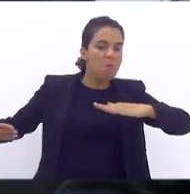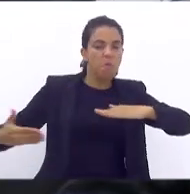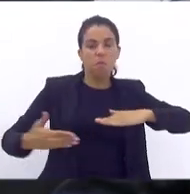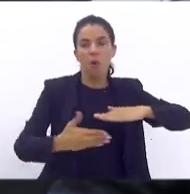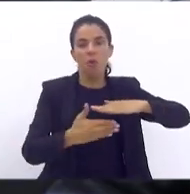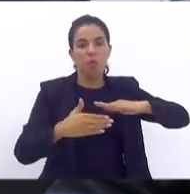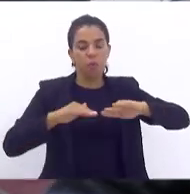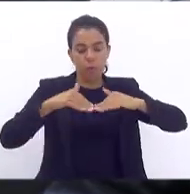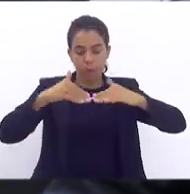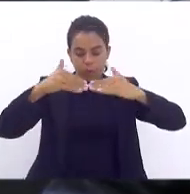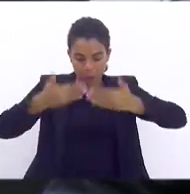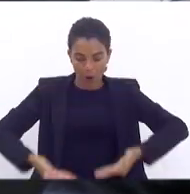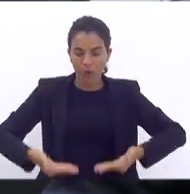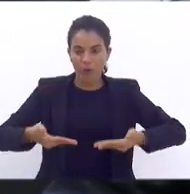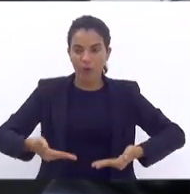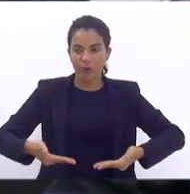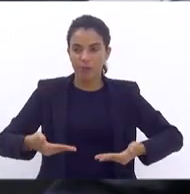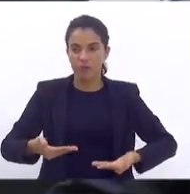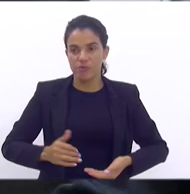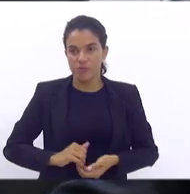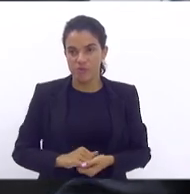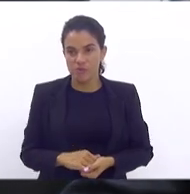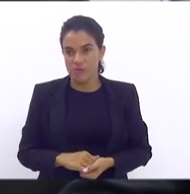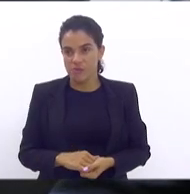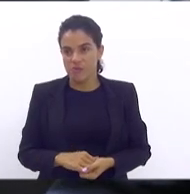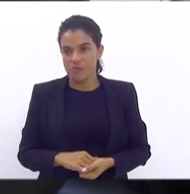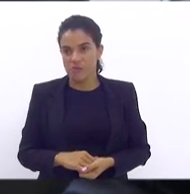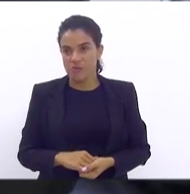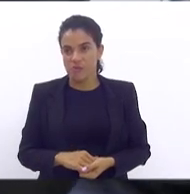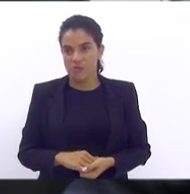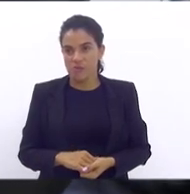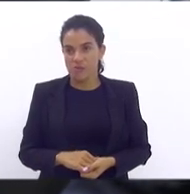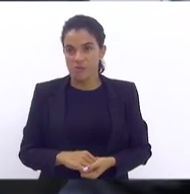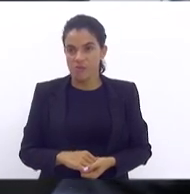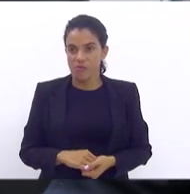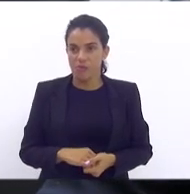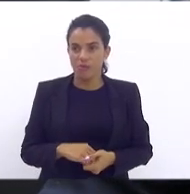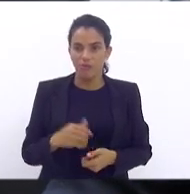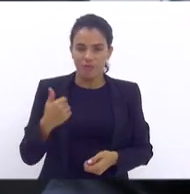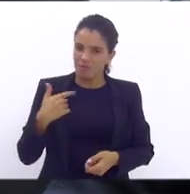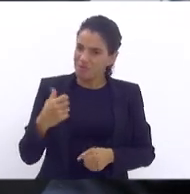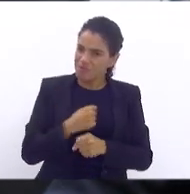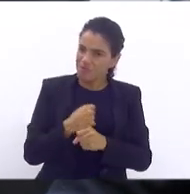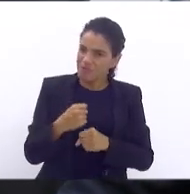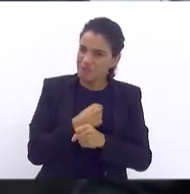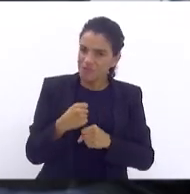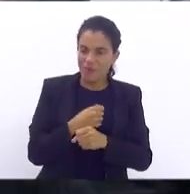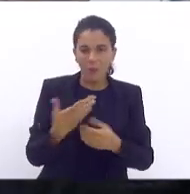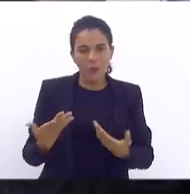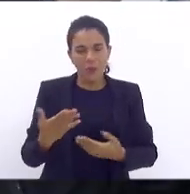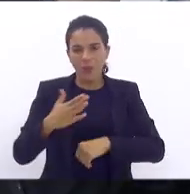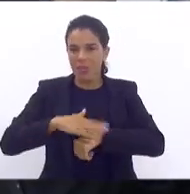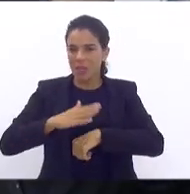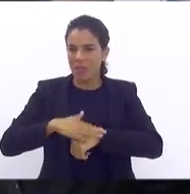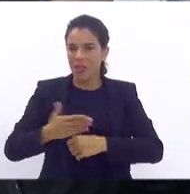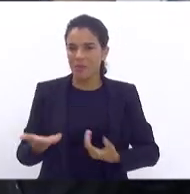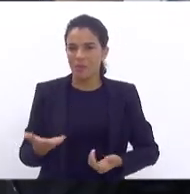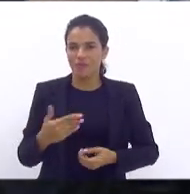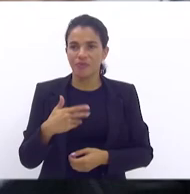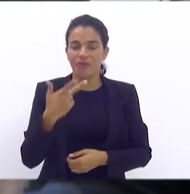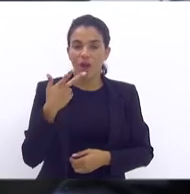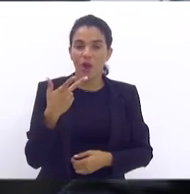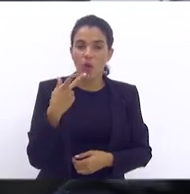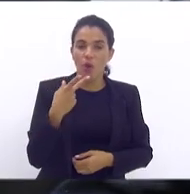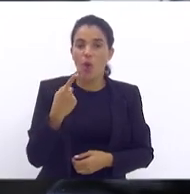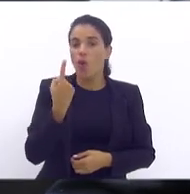perder a questão da ligação com o Rio de Janeiro, o tráfego com o Rio de Janeiro. Mas acho que é muito tempo, quer dizer, aí o senhor colocou aqui, determinou